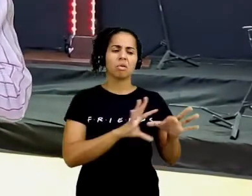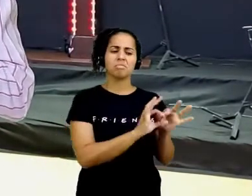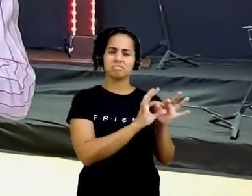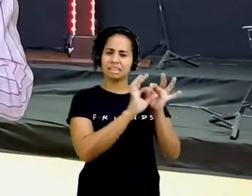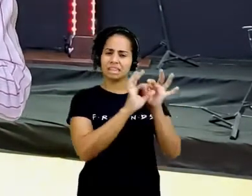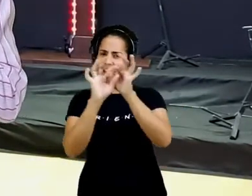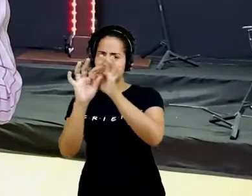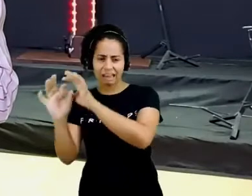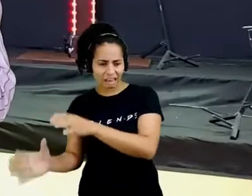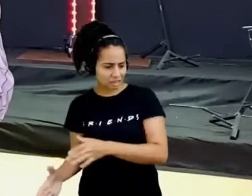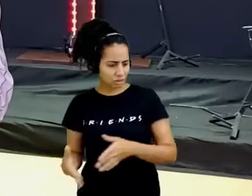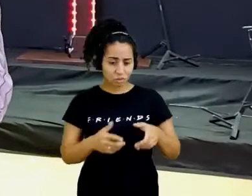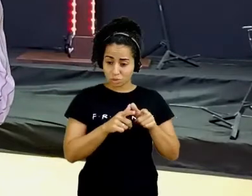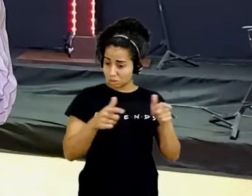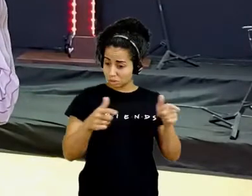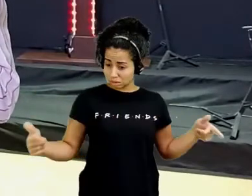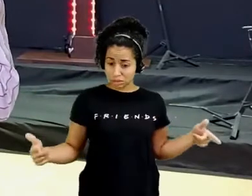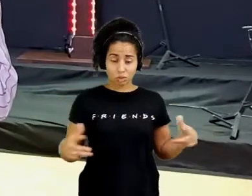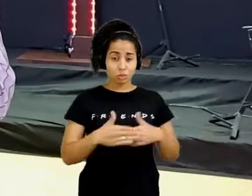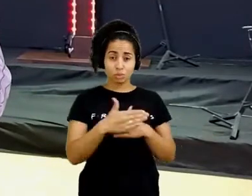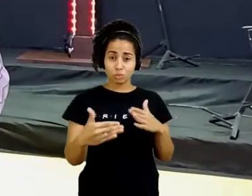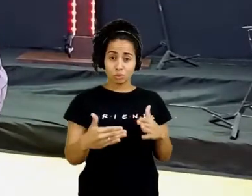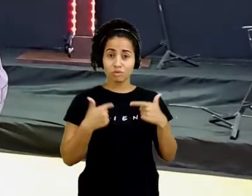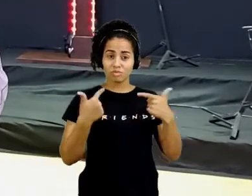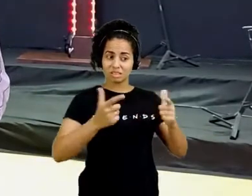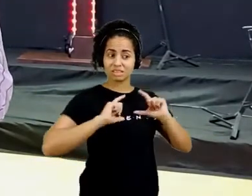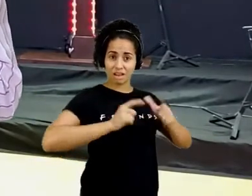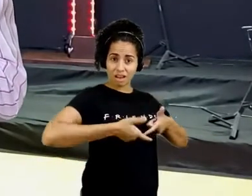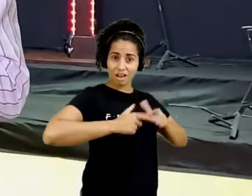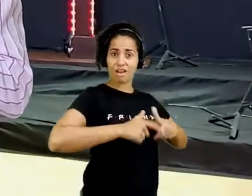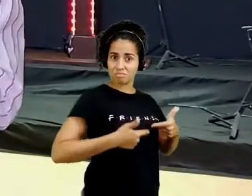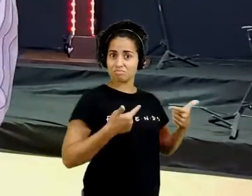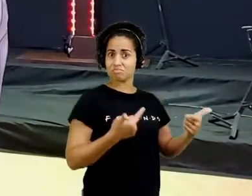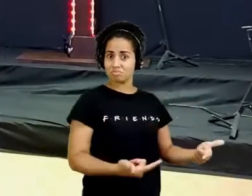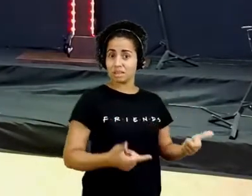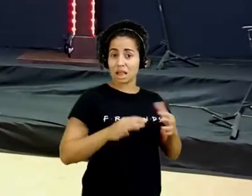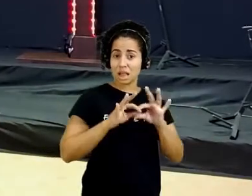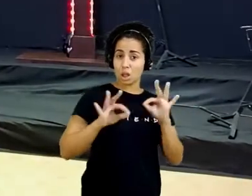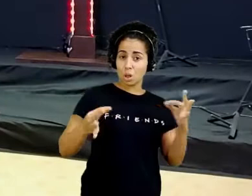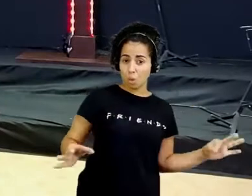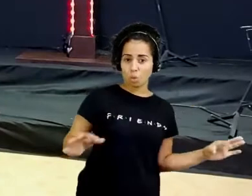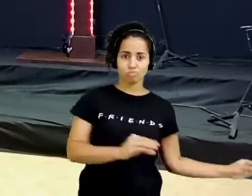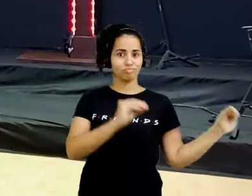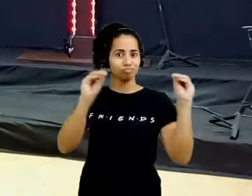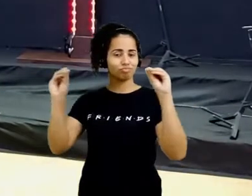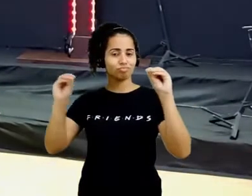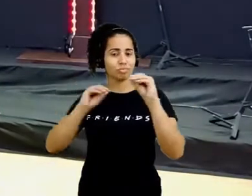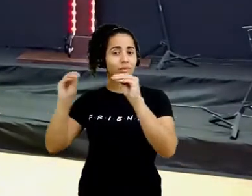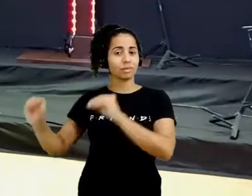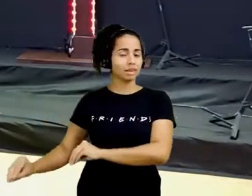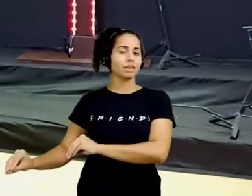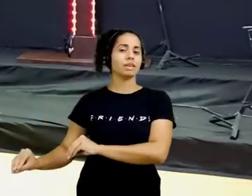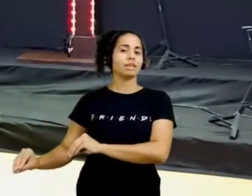contexto, tudo isso que Israel estava passando e enfrentando, distante da sua terra. Uma parte foi